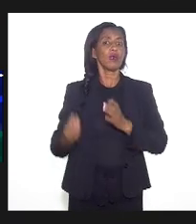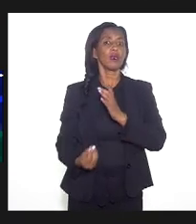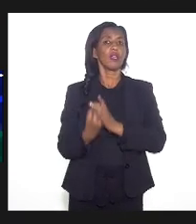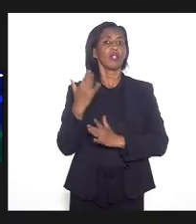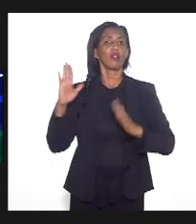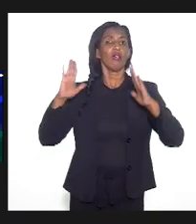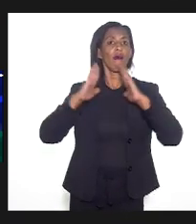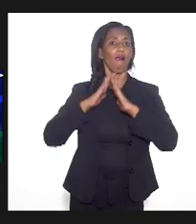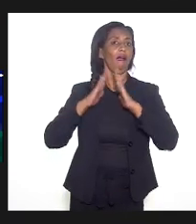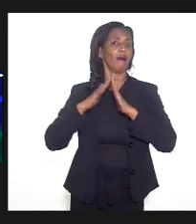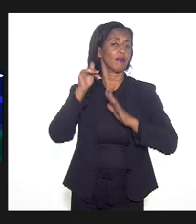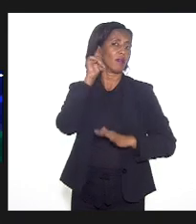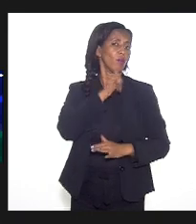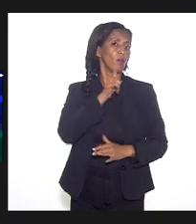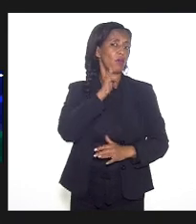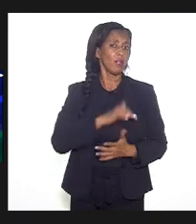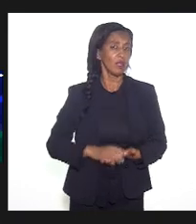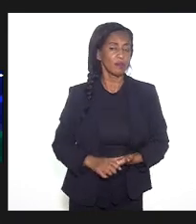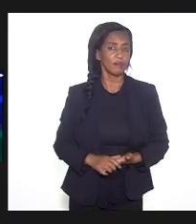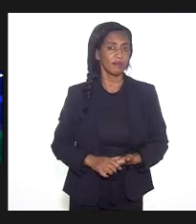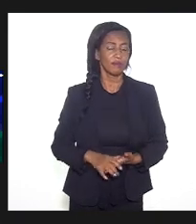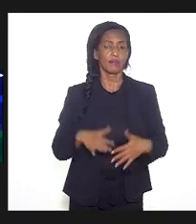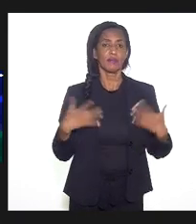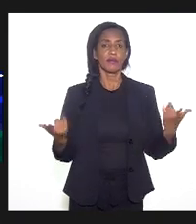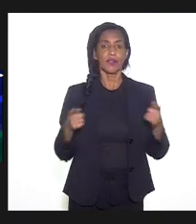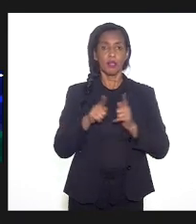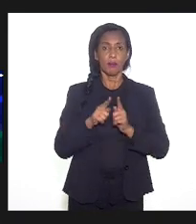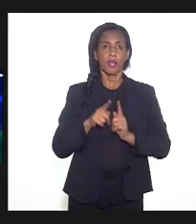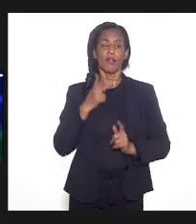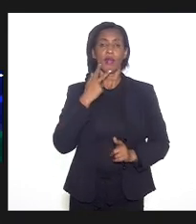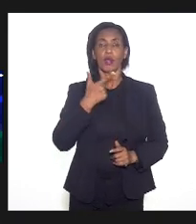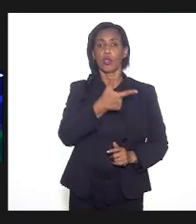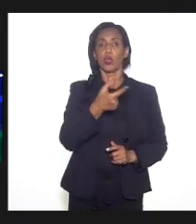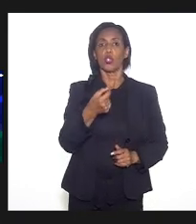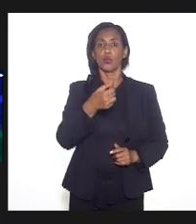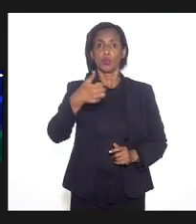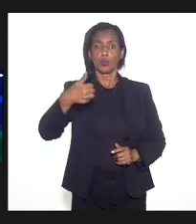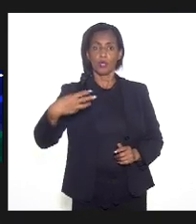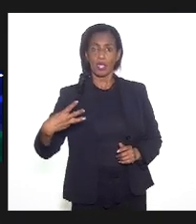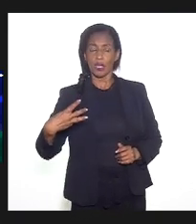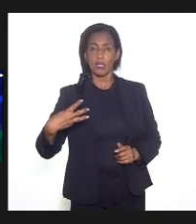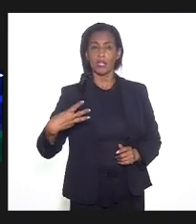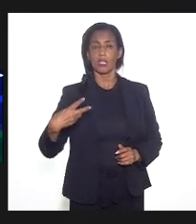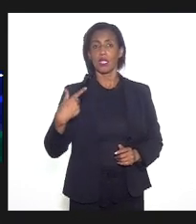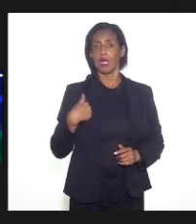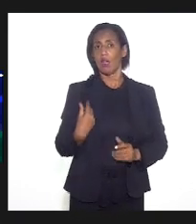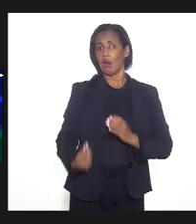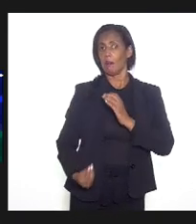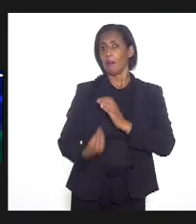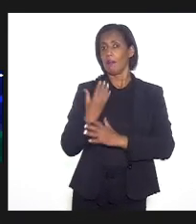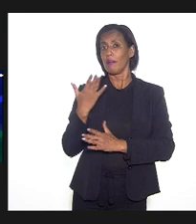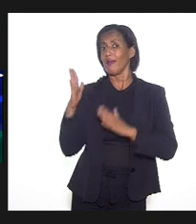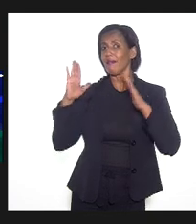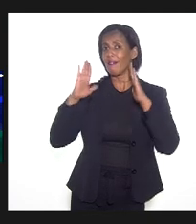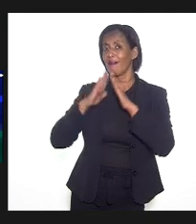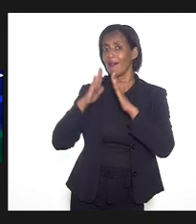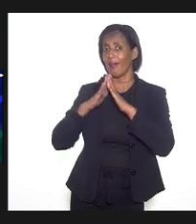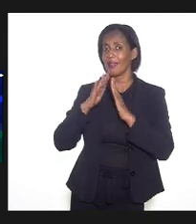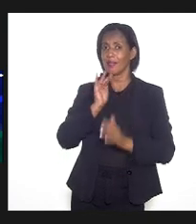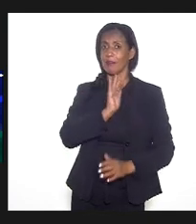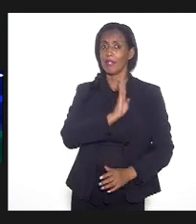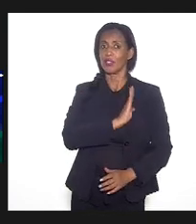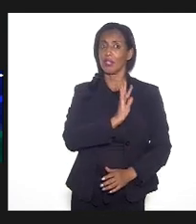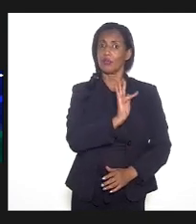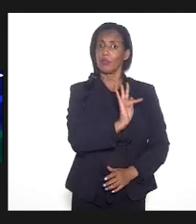casas da mulher. Eu quero dizer, por exemplo, que em 2013 eu criei a primeira Casa da Mulher na Baixada